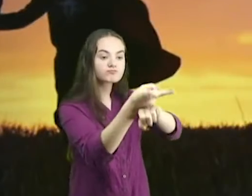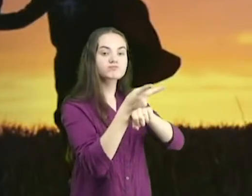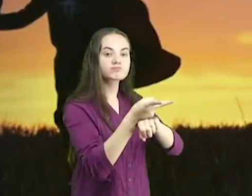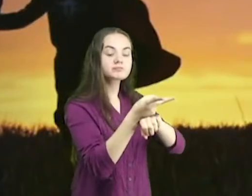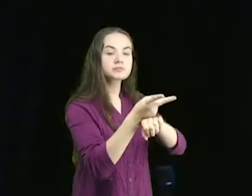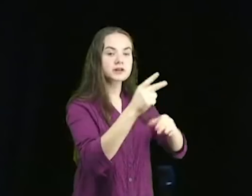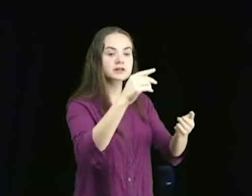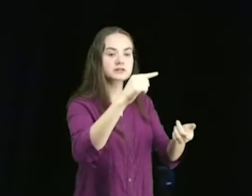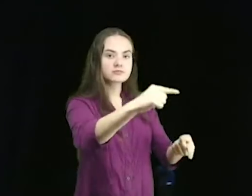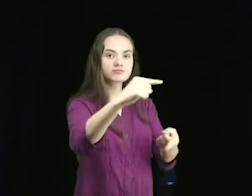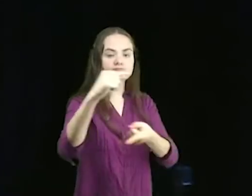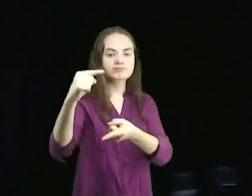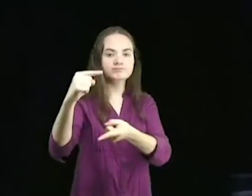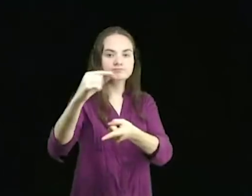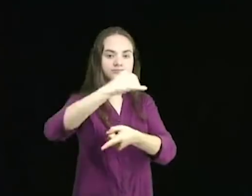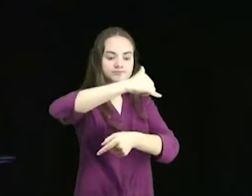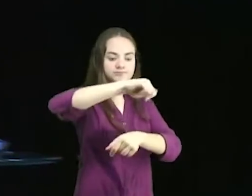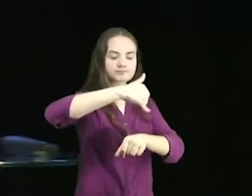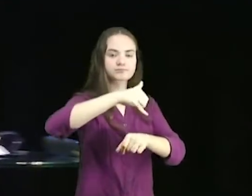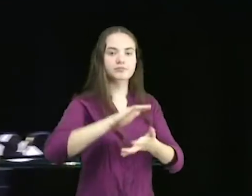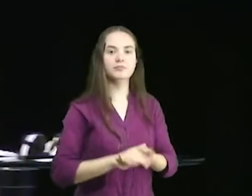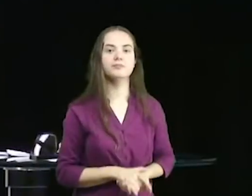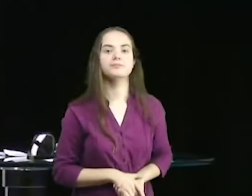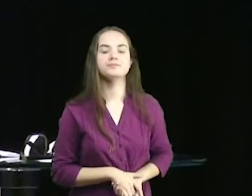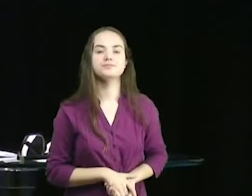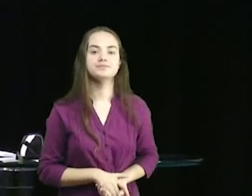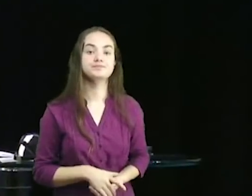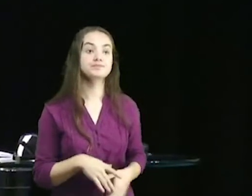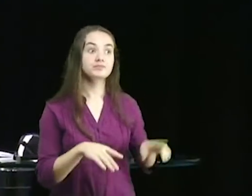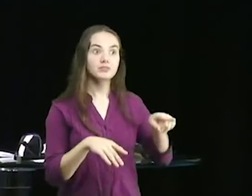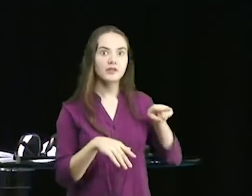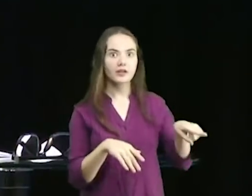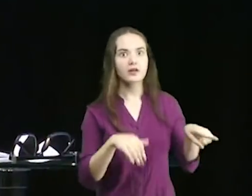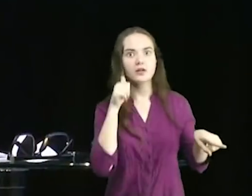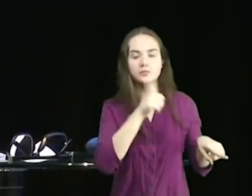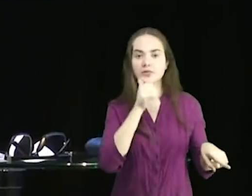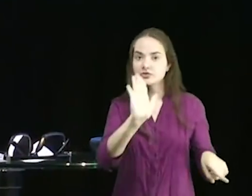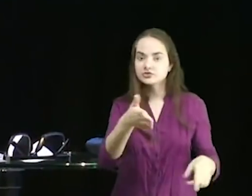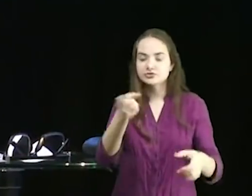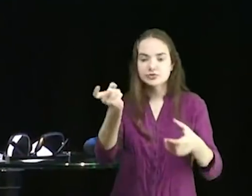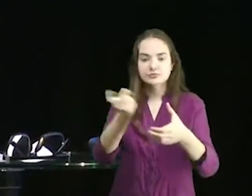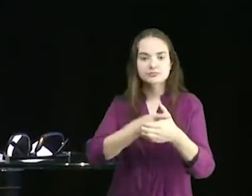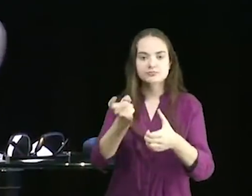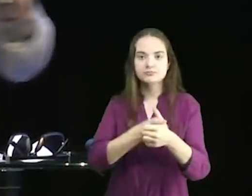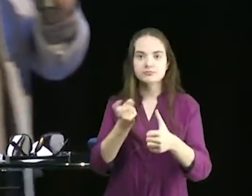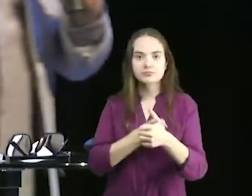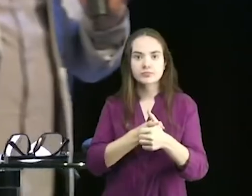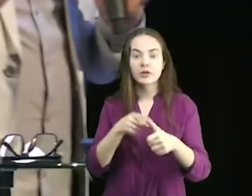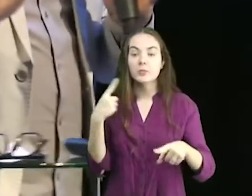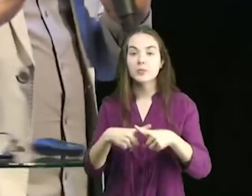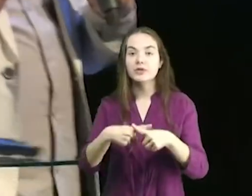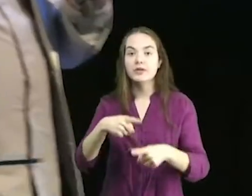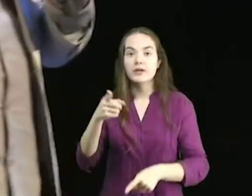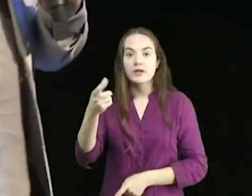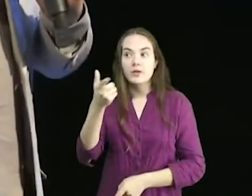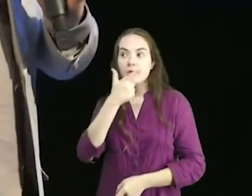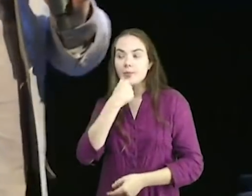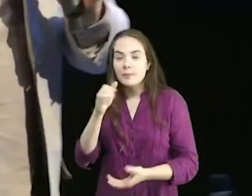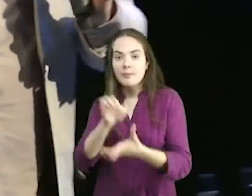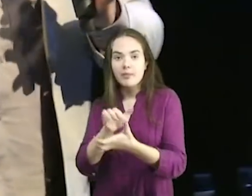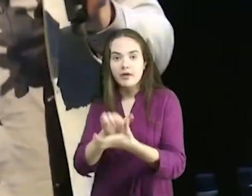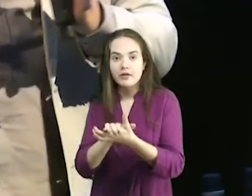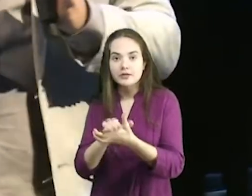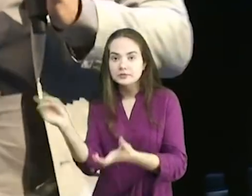endividada. Por quê? Por que ela estava endividada? Porque o marido pegou emprestado algo que não podia pagar.